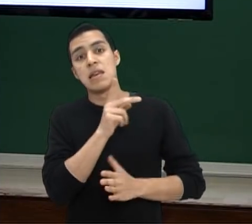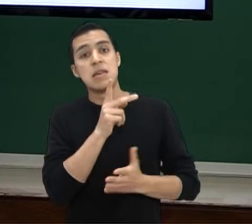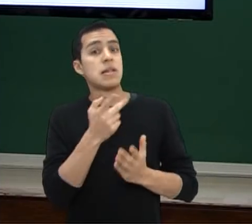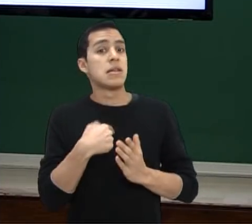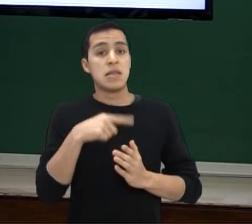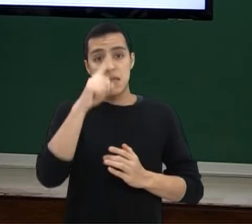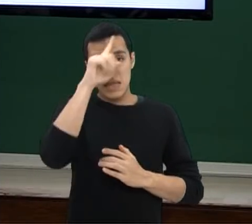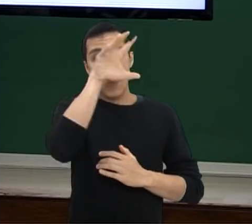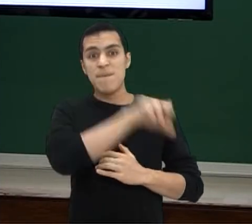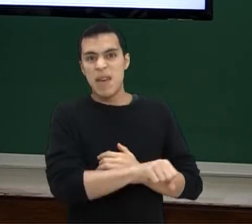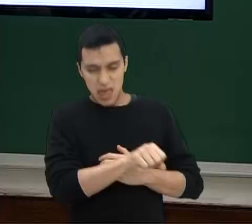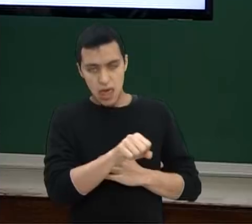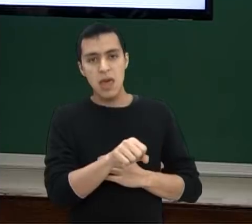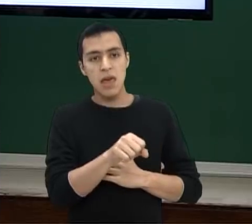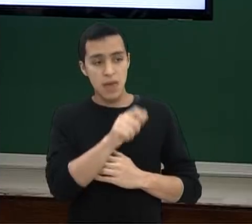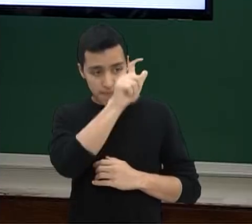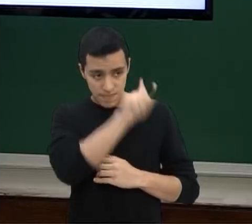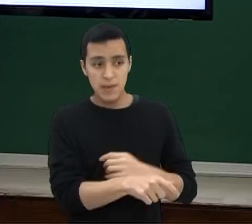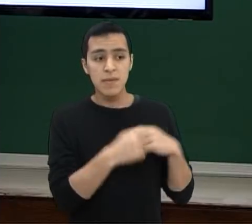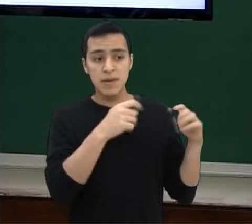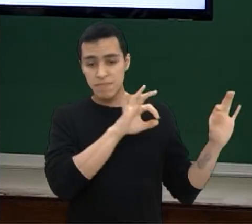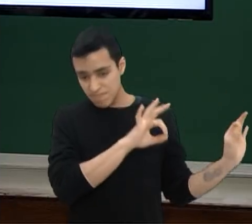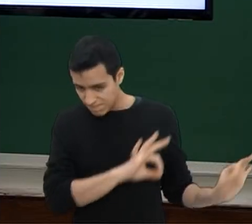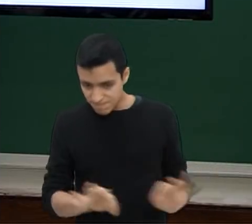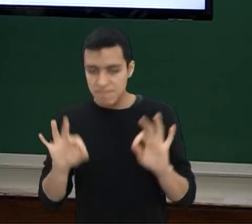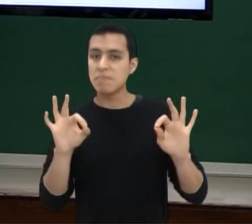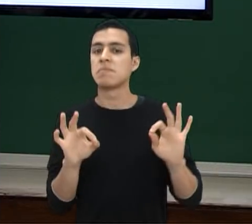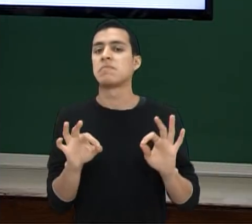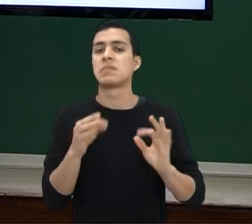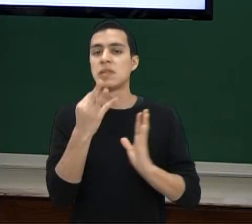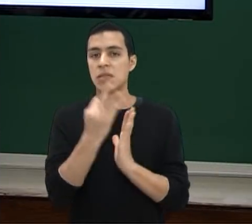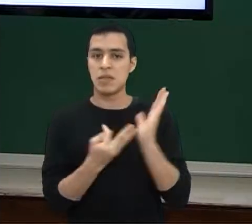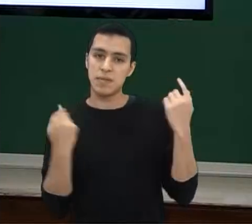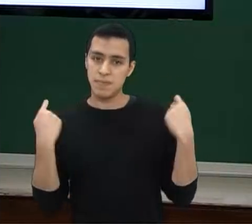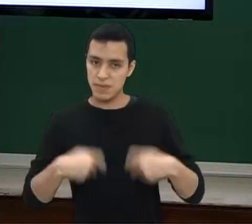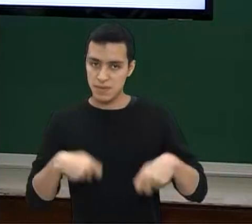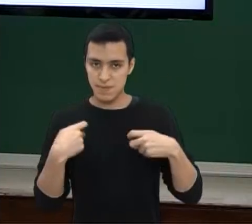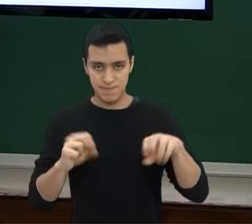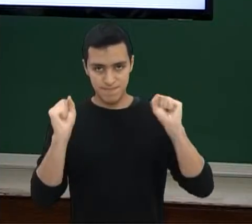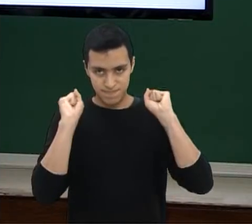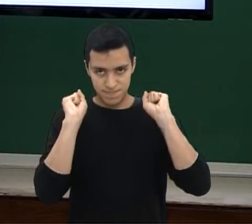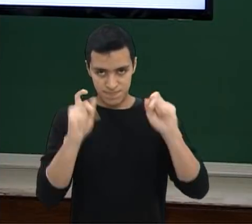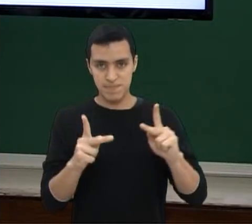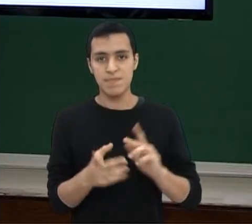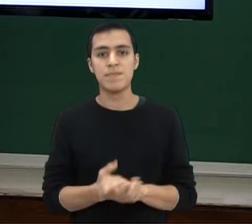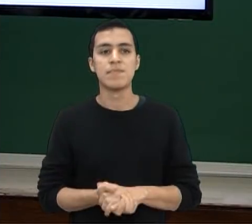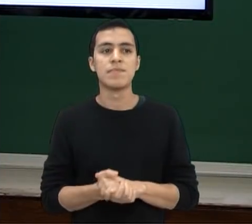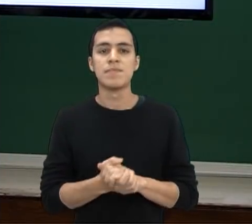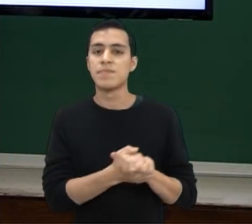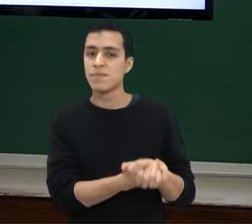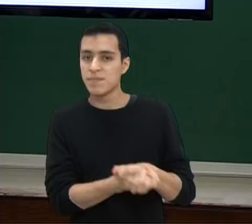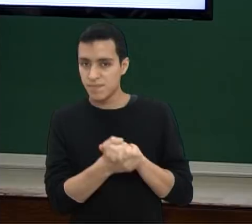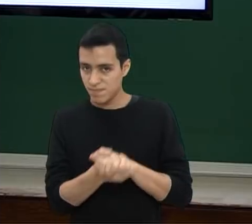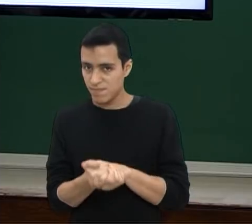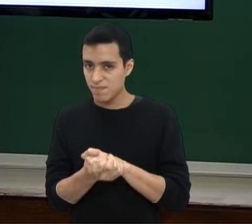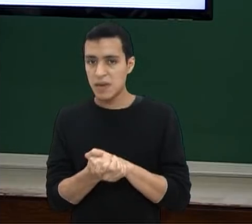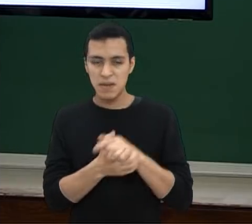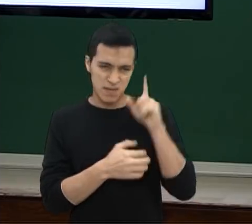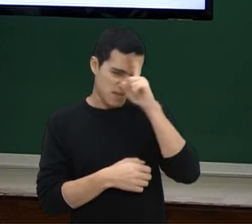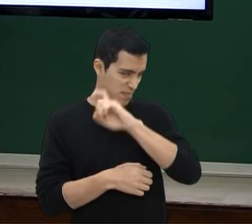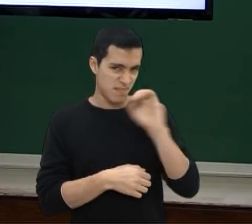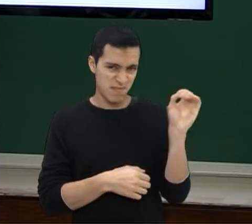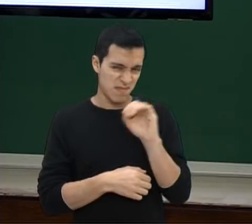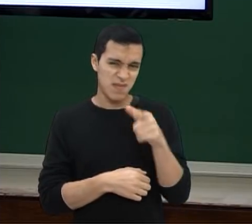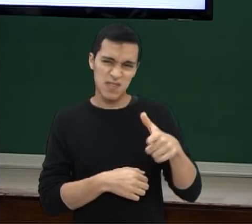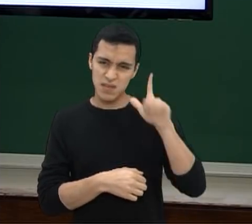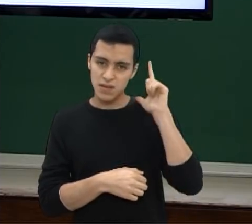pego a ideia de alguém, esse alguém tem que estar referenciado no meu texto, certo? Então parabéns, essa também não estava difícil, né? A